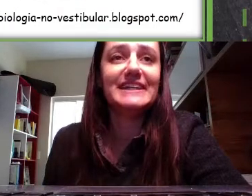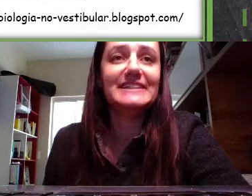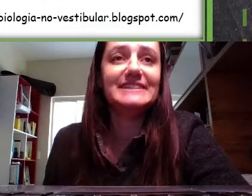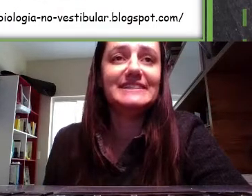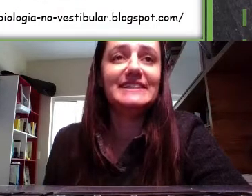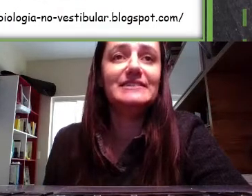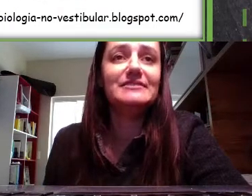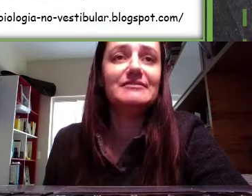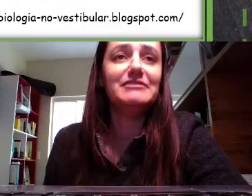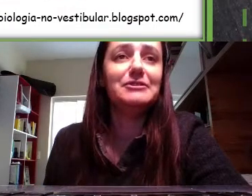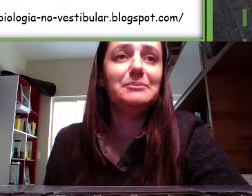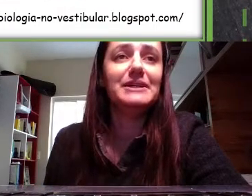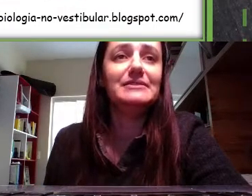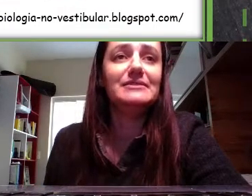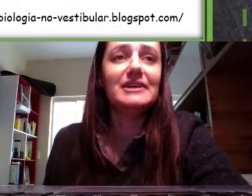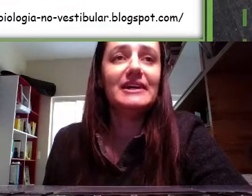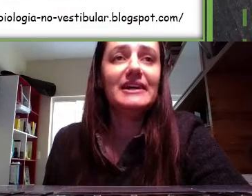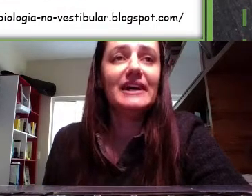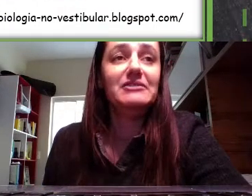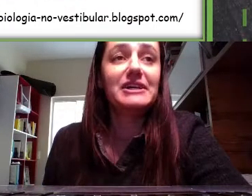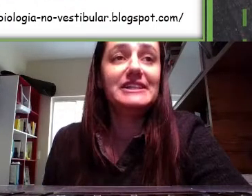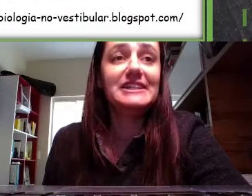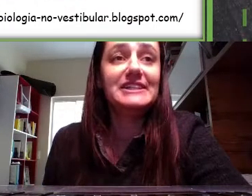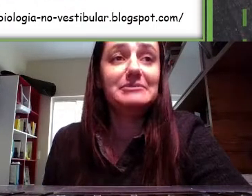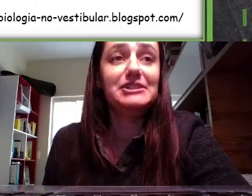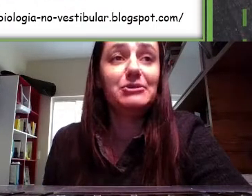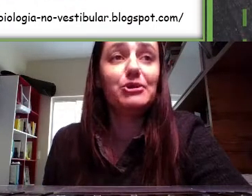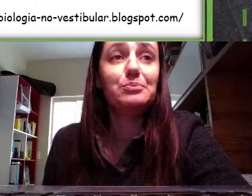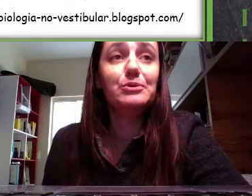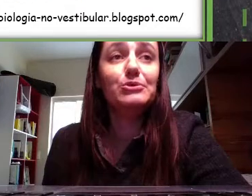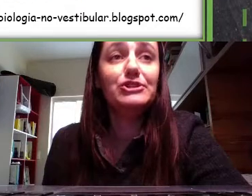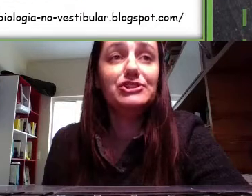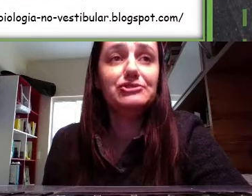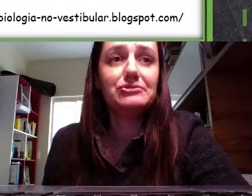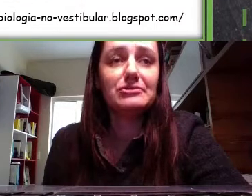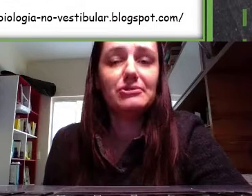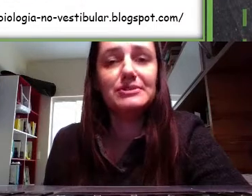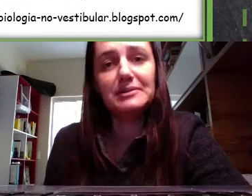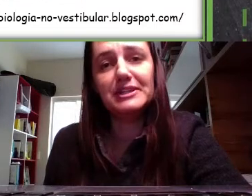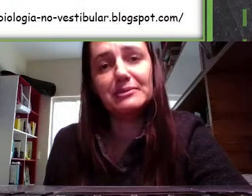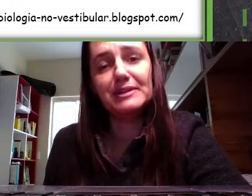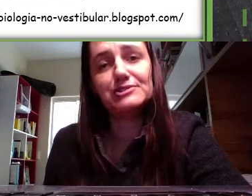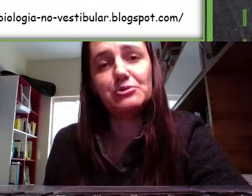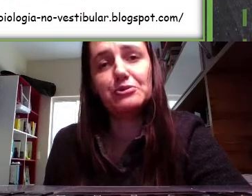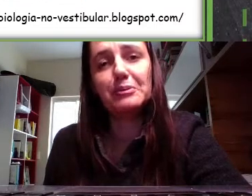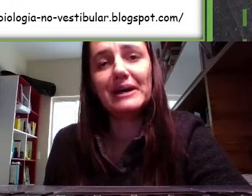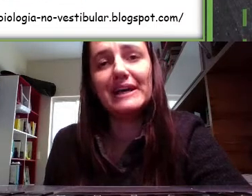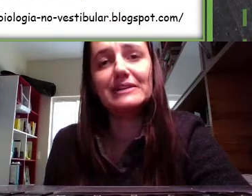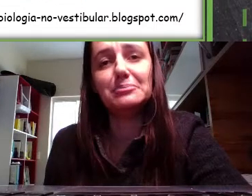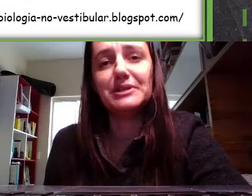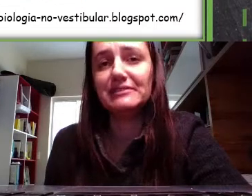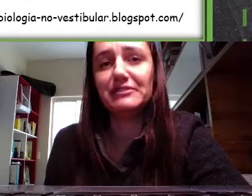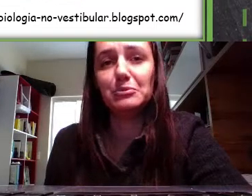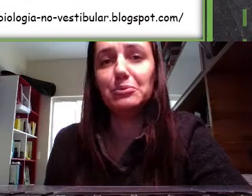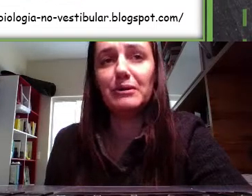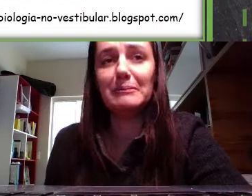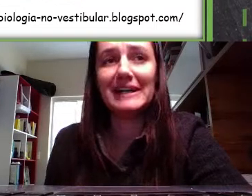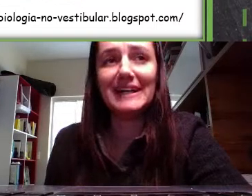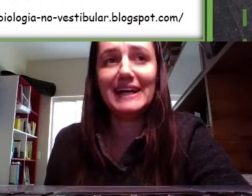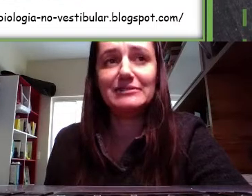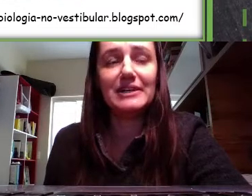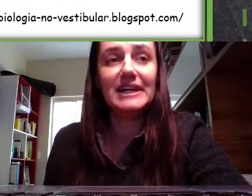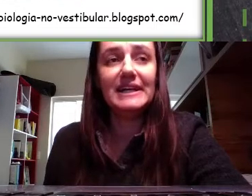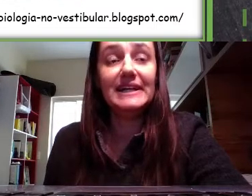medida que vai cicatrizando, vai formando o que a gente chama de corpo lúteo, ou também chamado de corpo amarelo, porque ele fica um